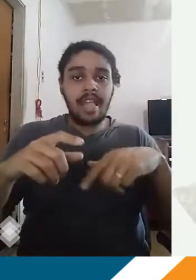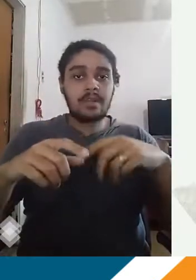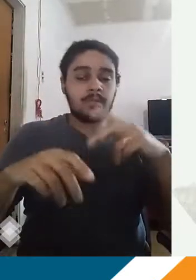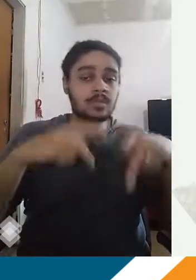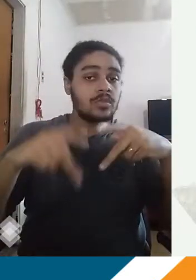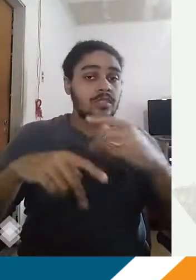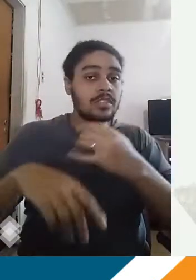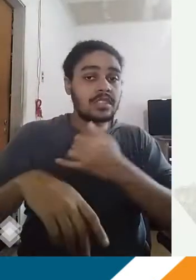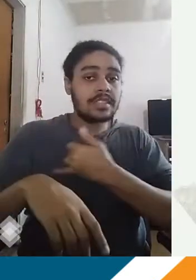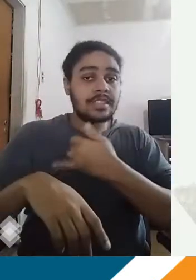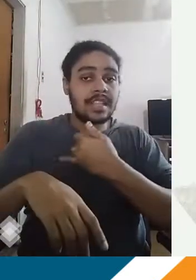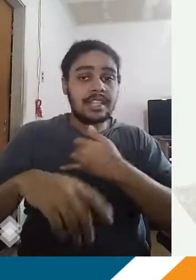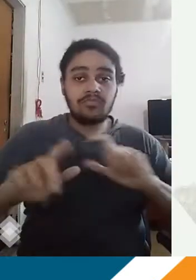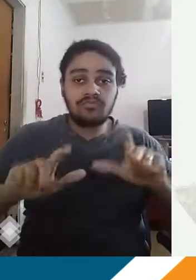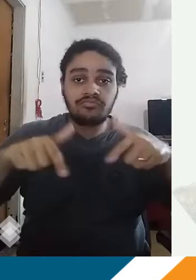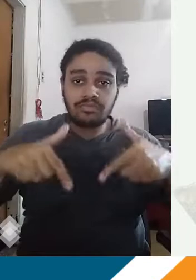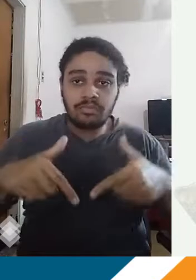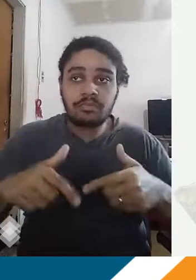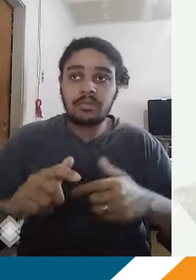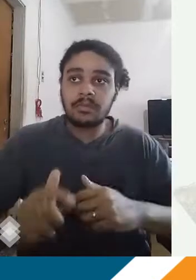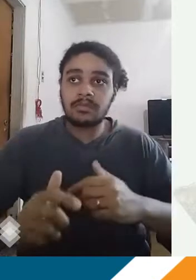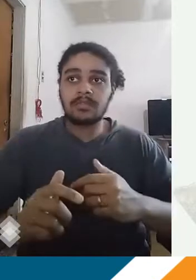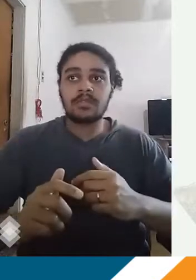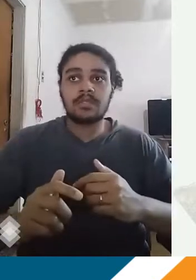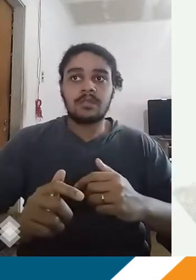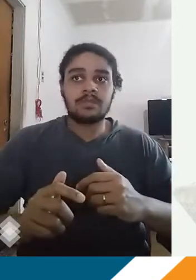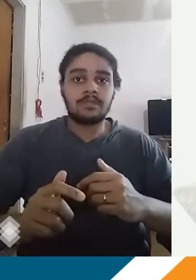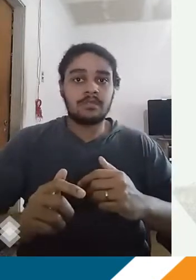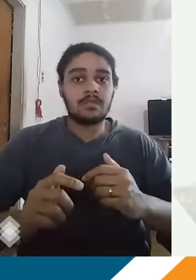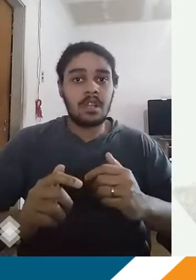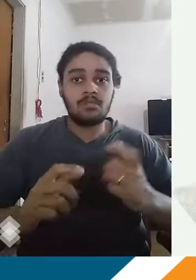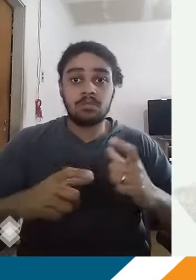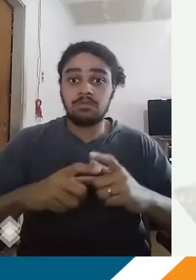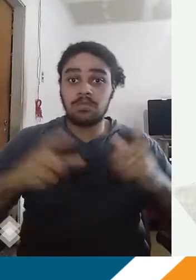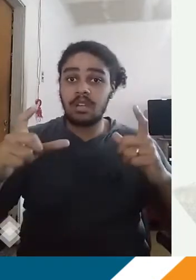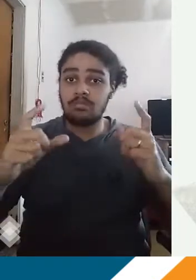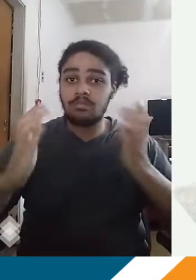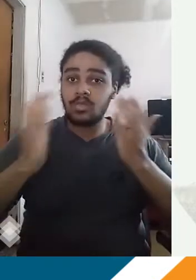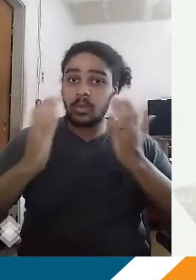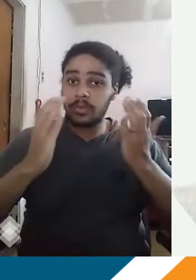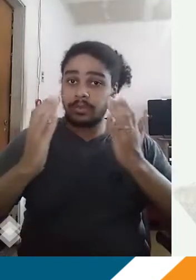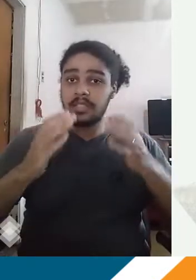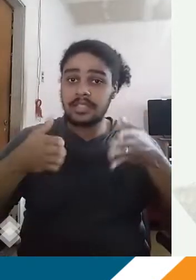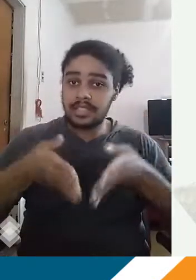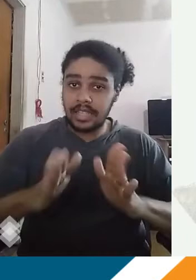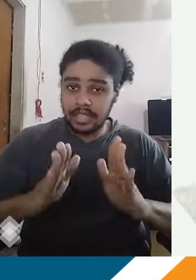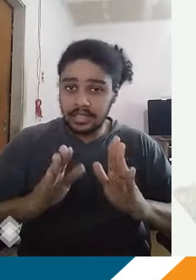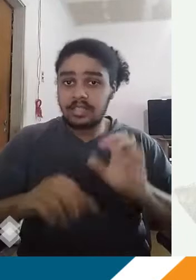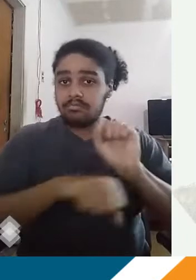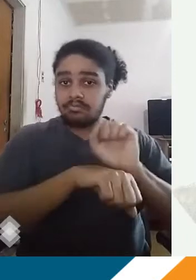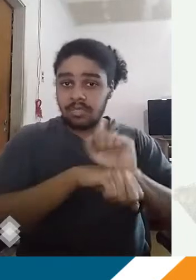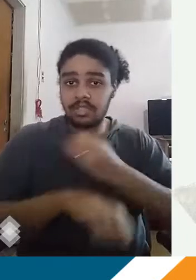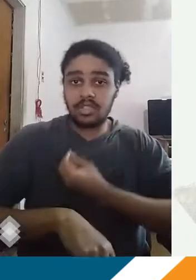população em idade ativa e população economicamente ativa, está numa grande proporção em relação